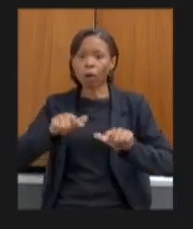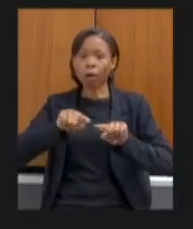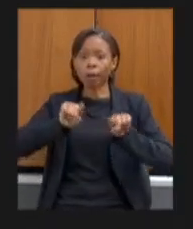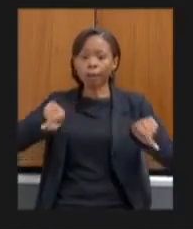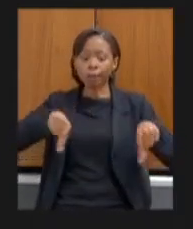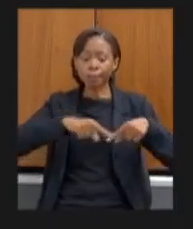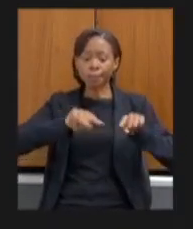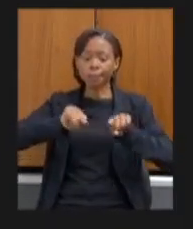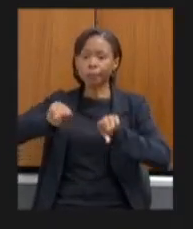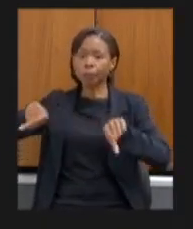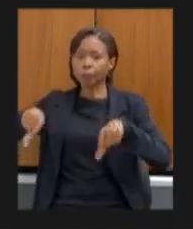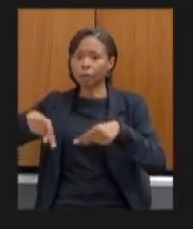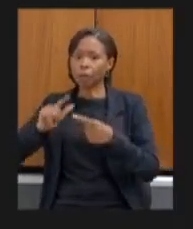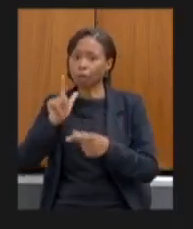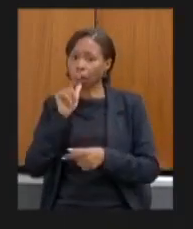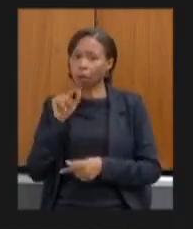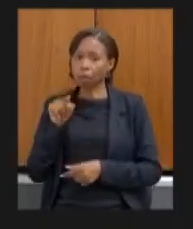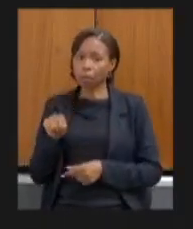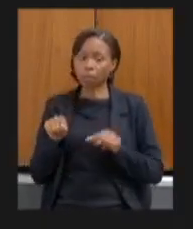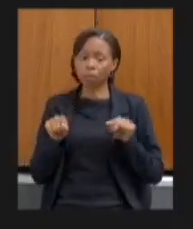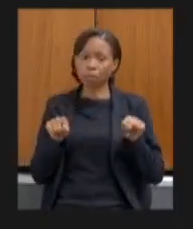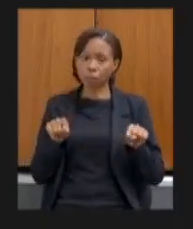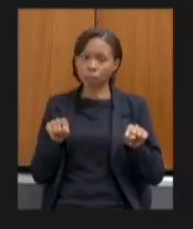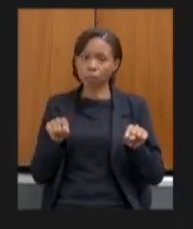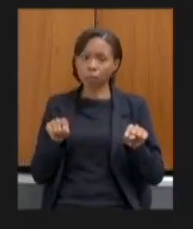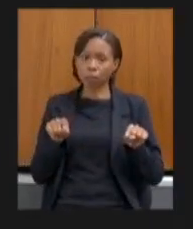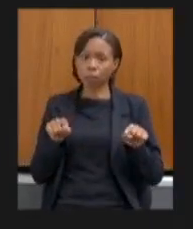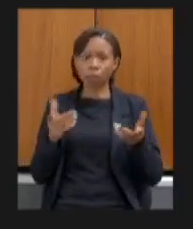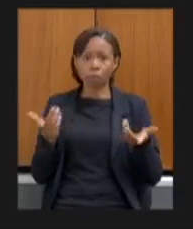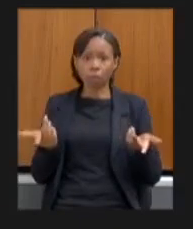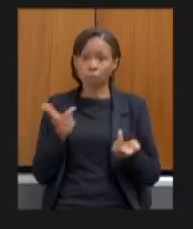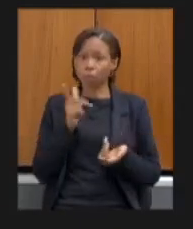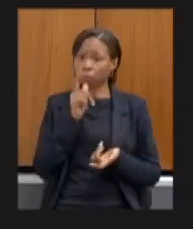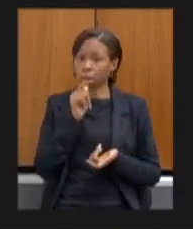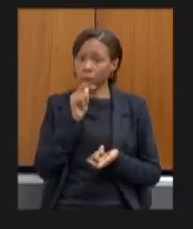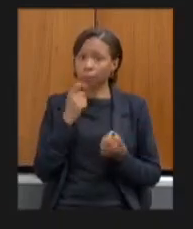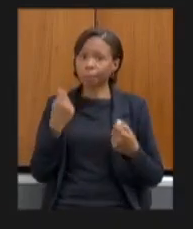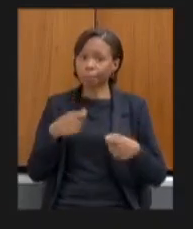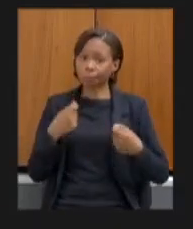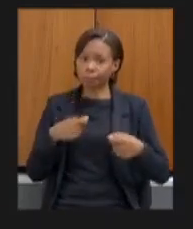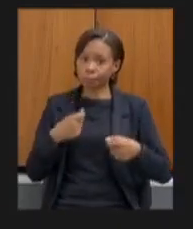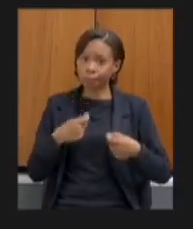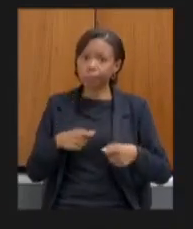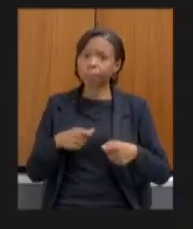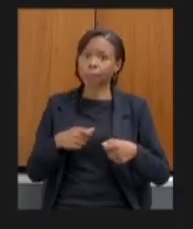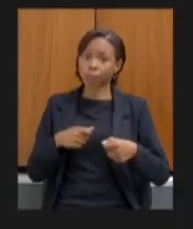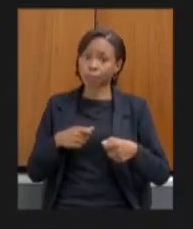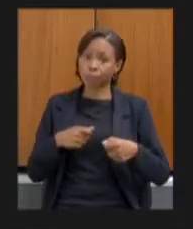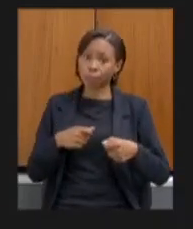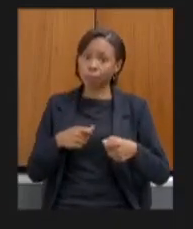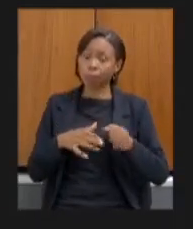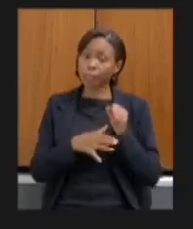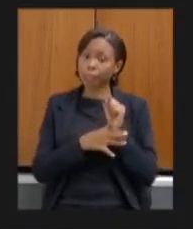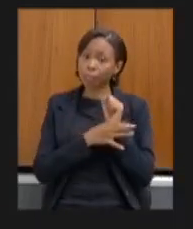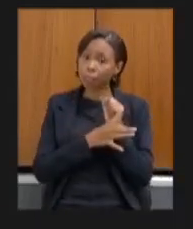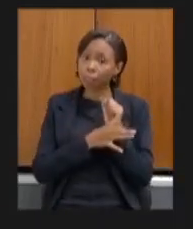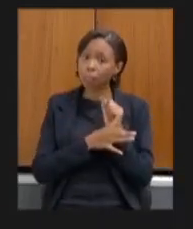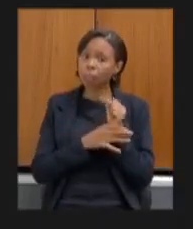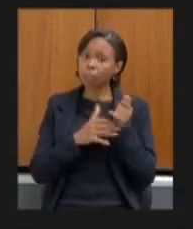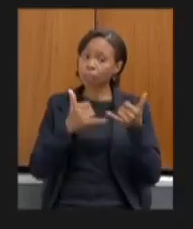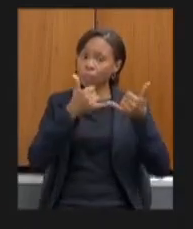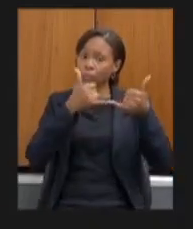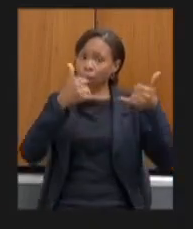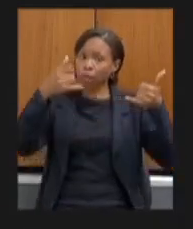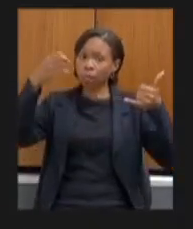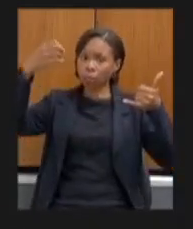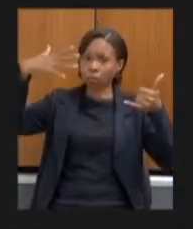onde as águas devem ser garantidas para seu uso múltiplo, garantindo não só energia, geração de energia, mas, sobretudo,